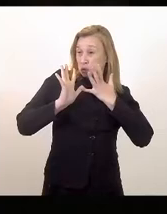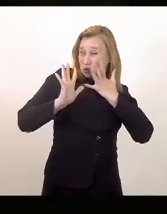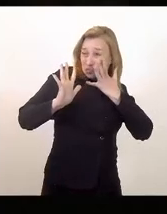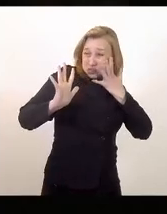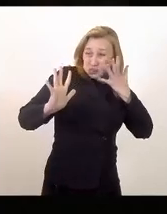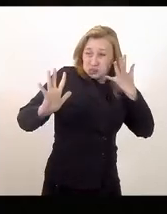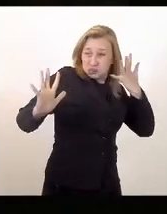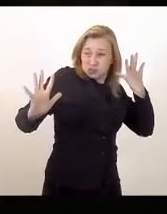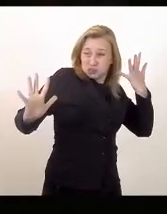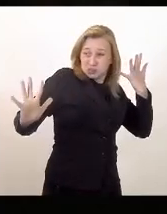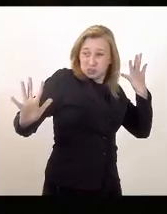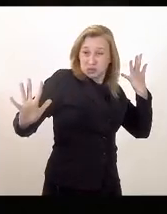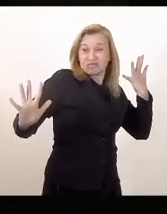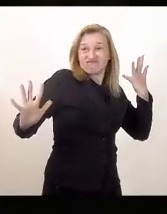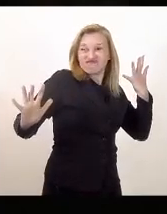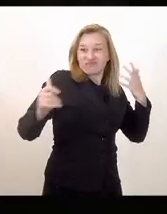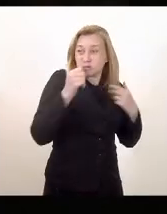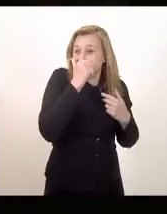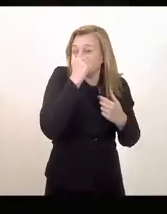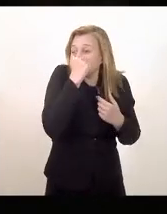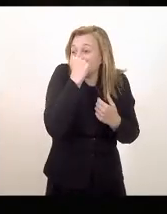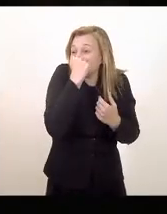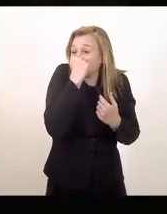de enfermos.